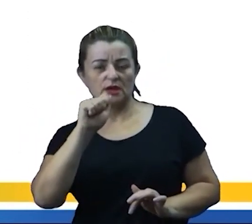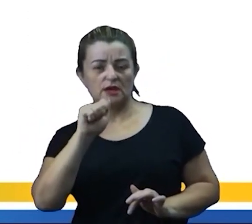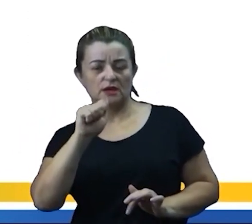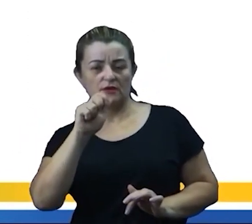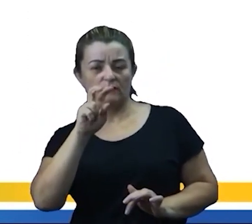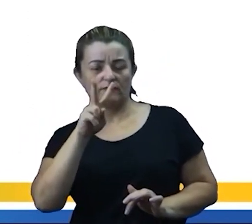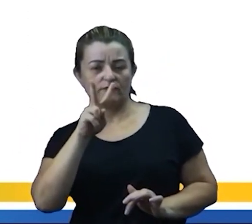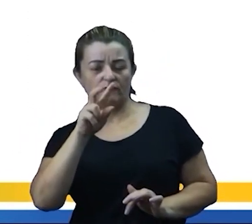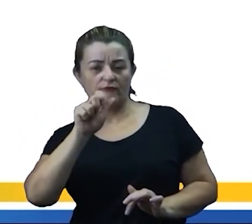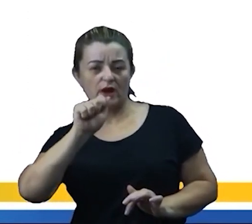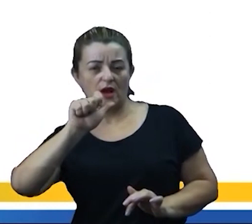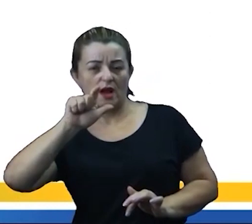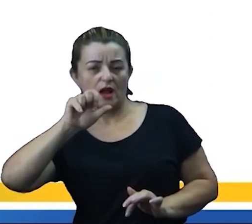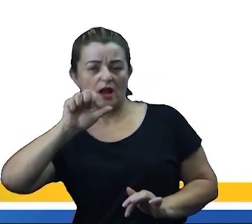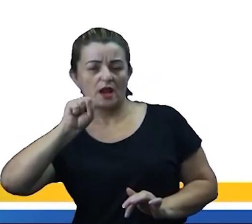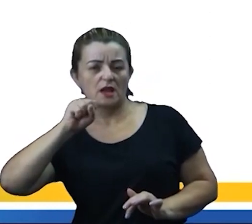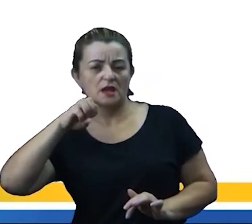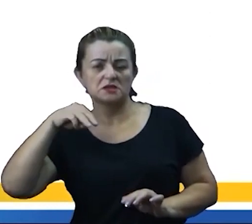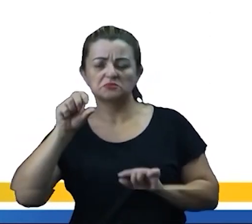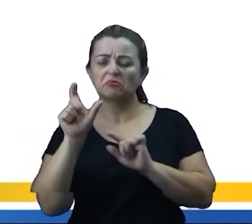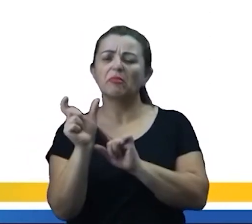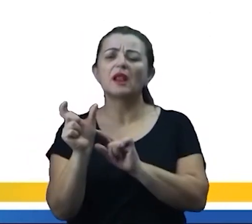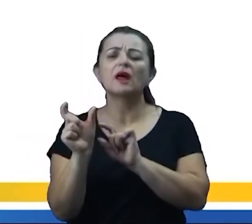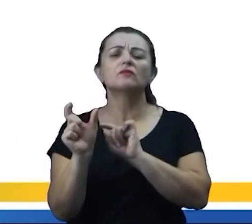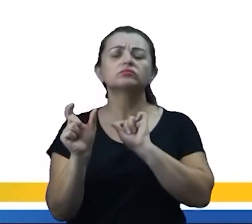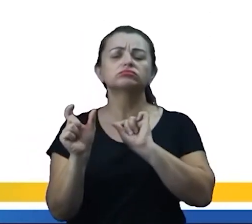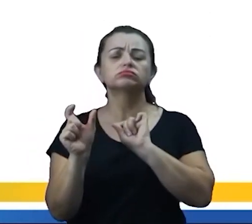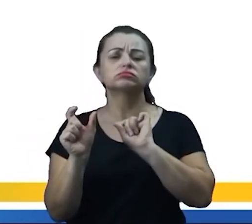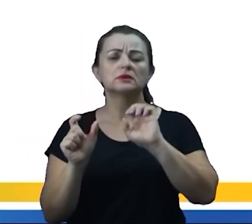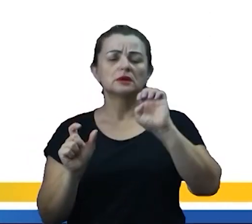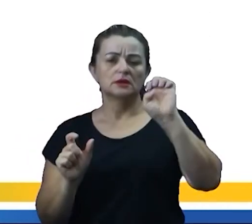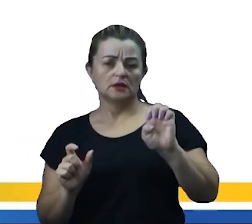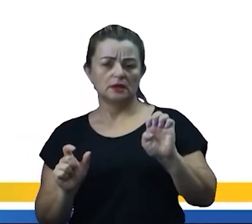medievalismo mesmo, né? Está aparecendo pela segunda vez.